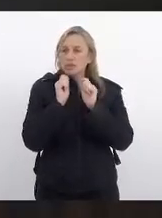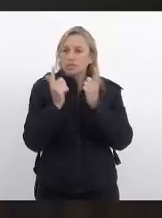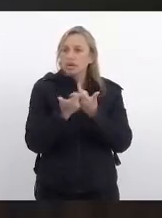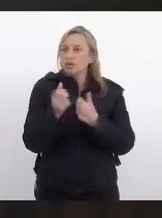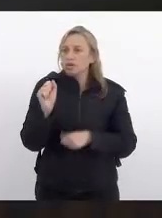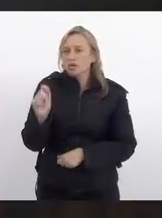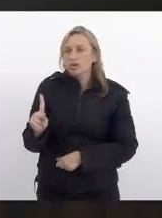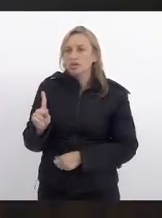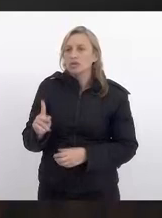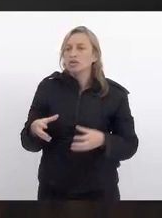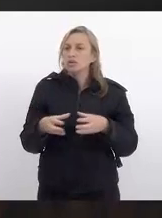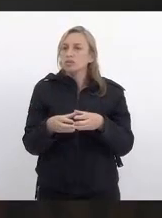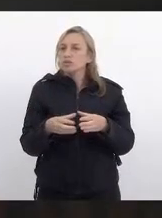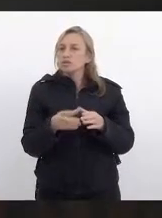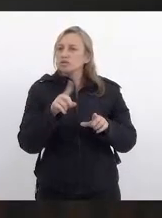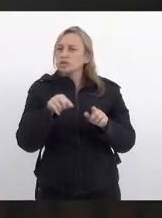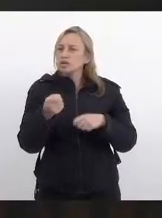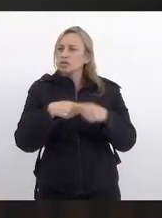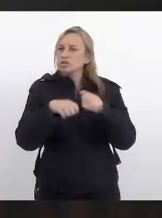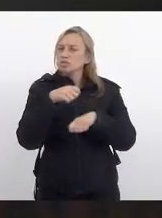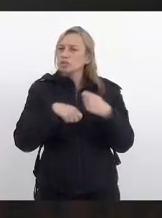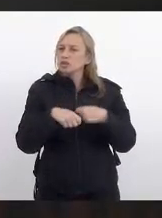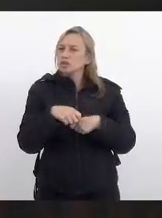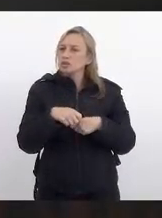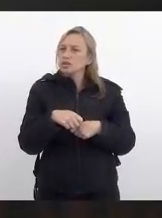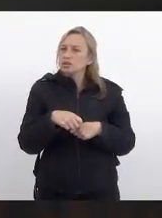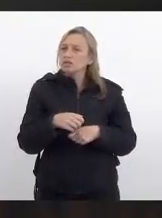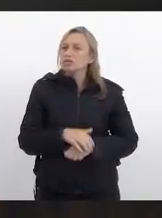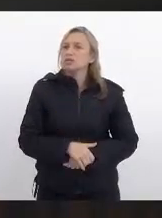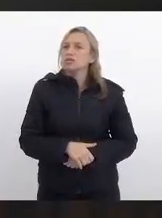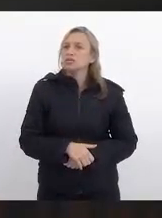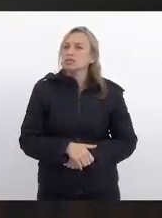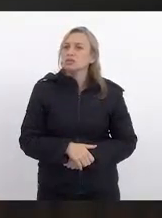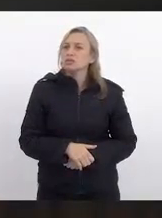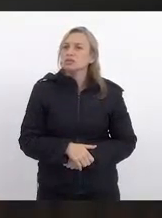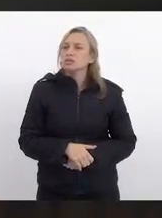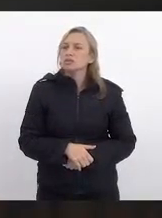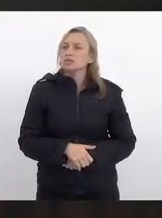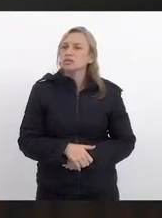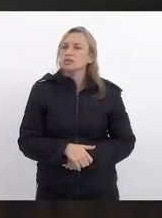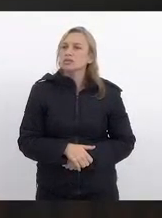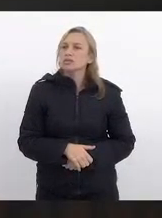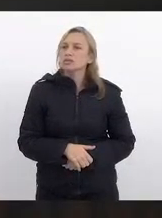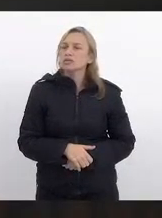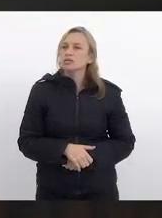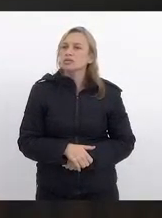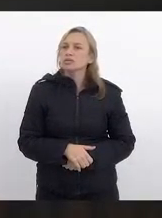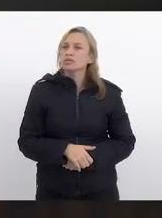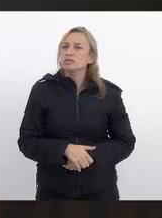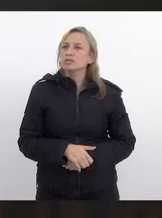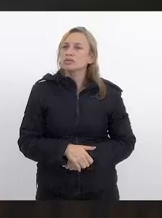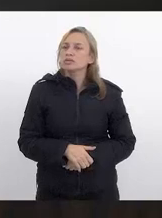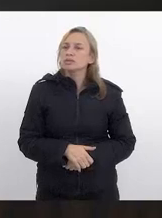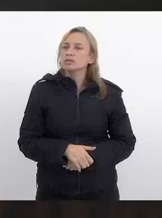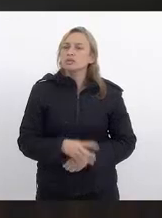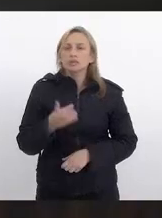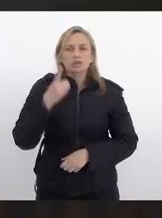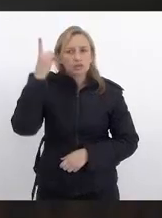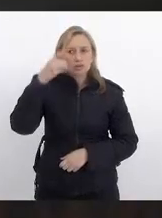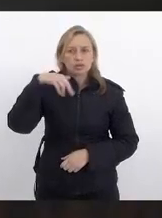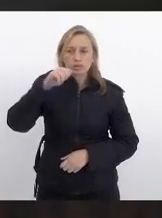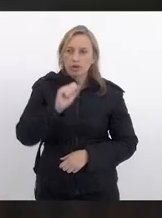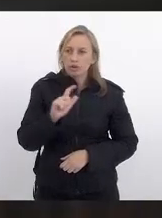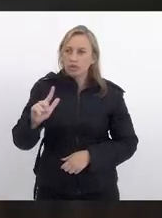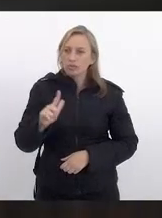a comissão de Economia para emitir parecer pela comissão de economia o deputado